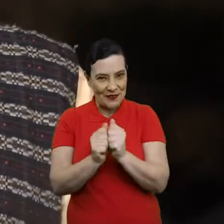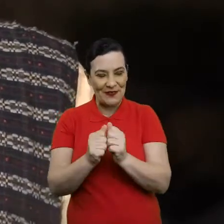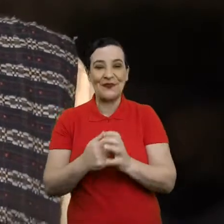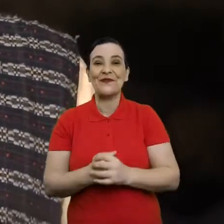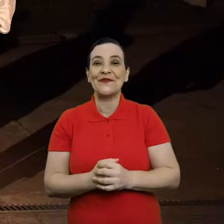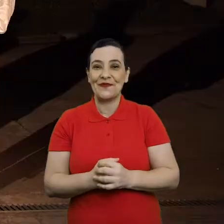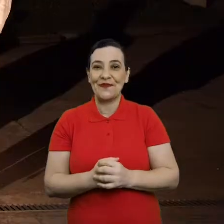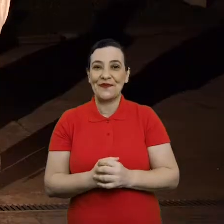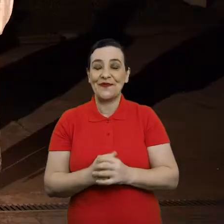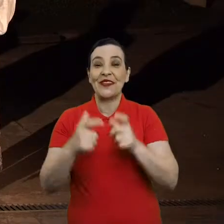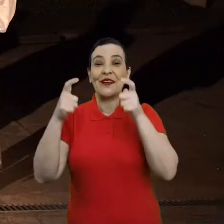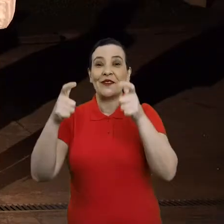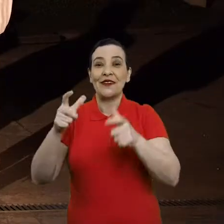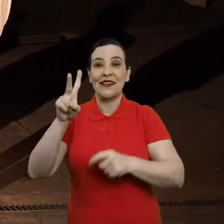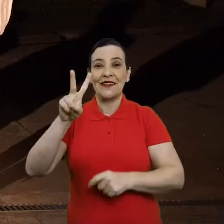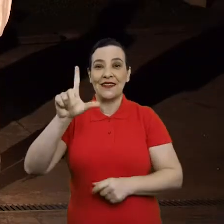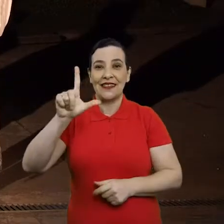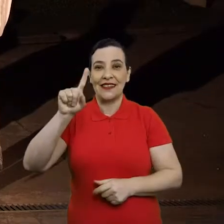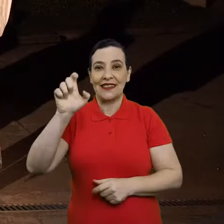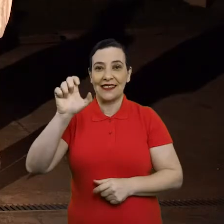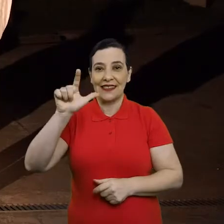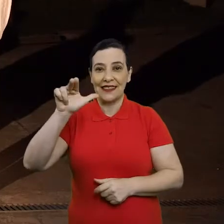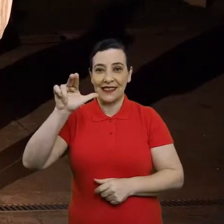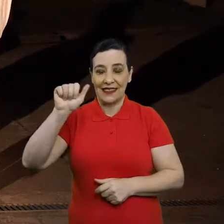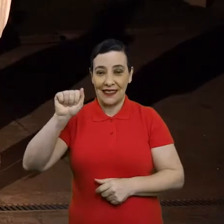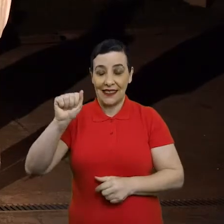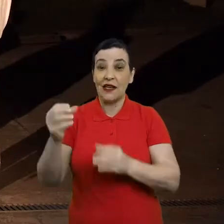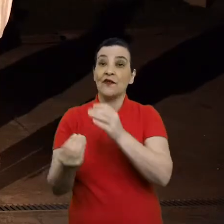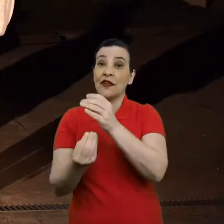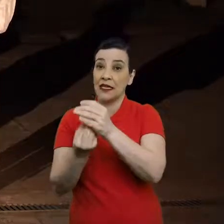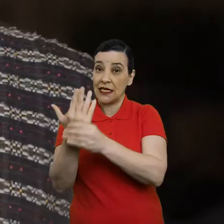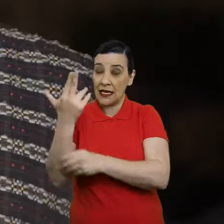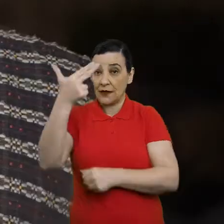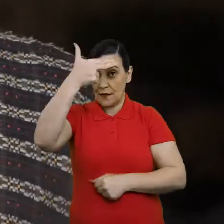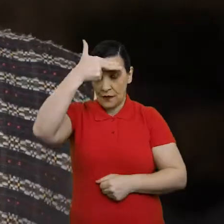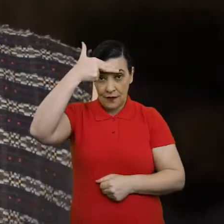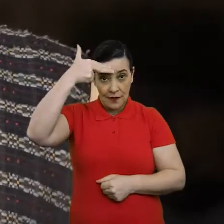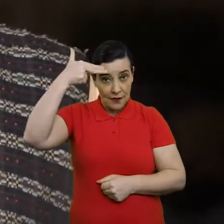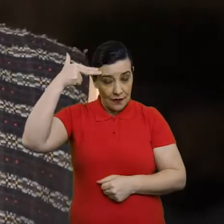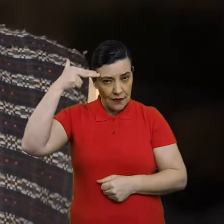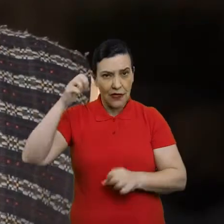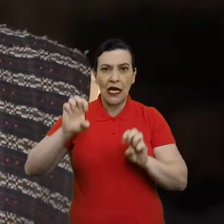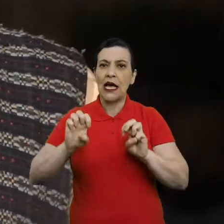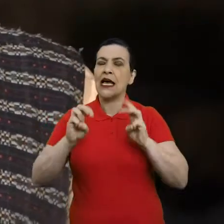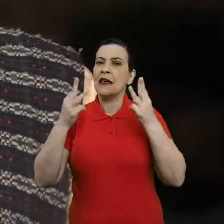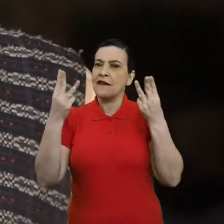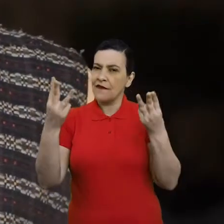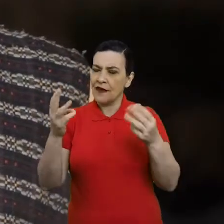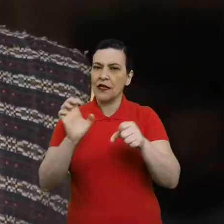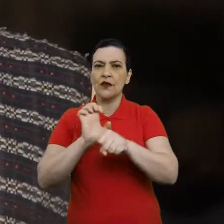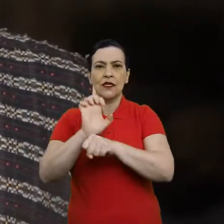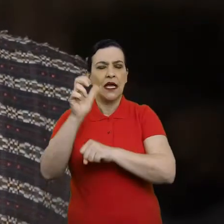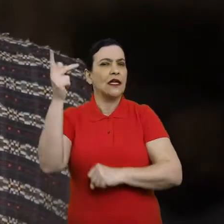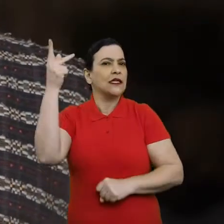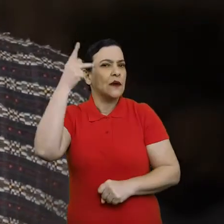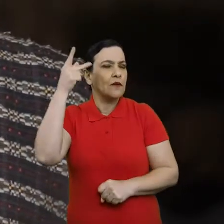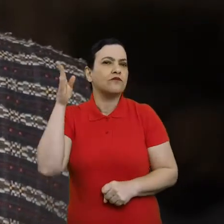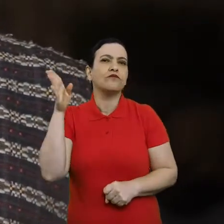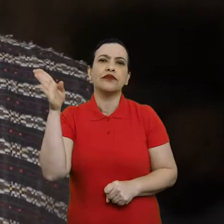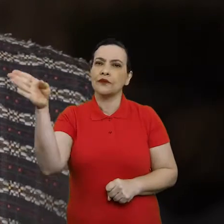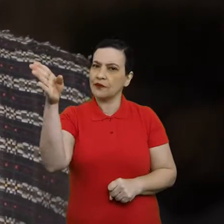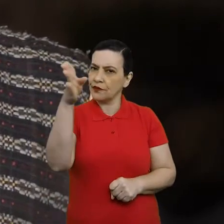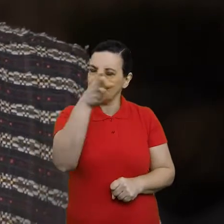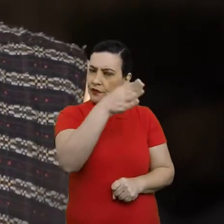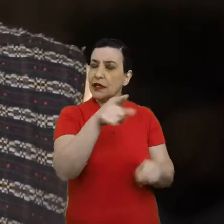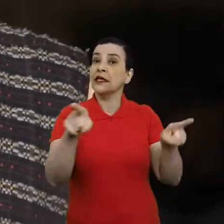junto. Nós somos da Vila Zelina, um bairro fundado por lituanos. Nós participamos de eventos em todo o estado de